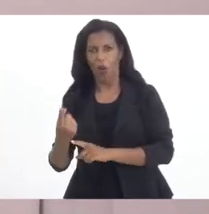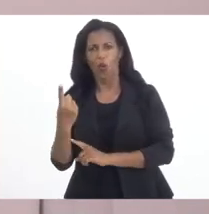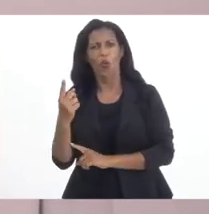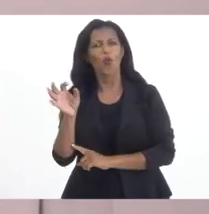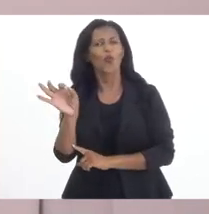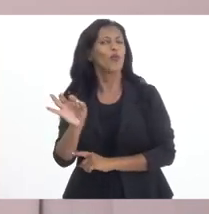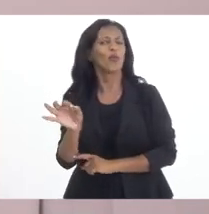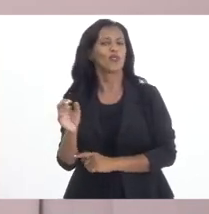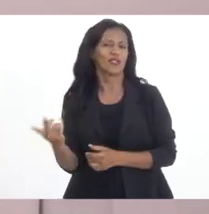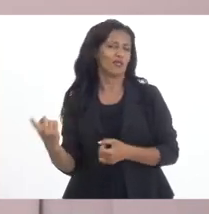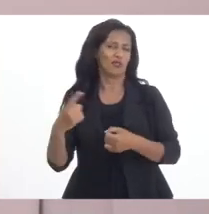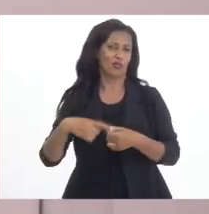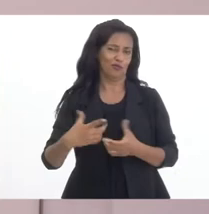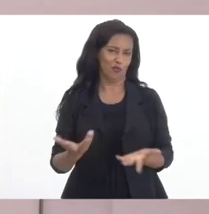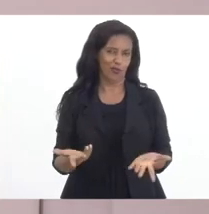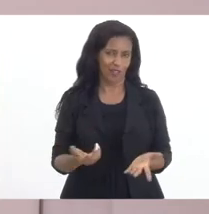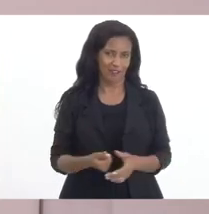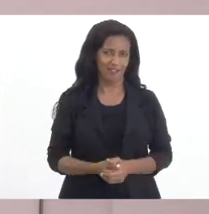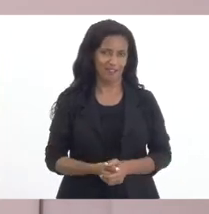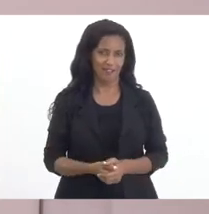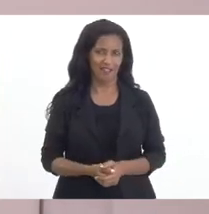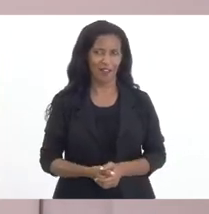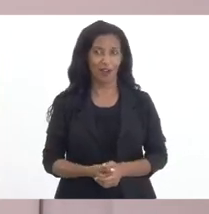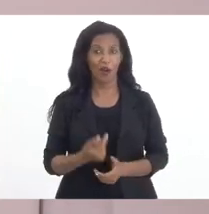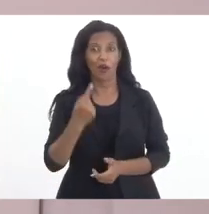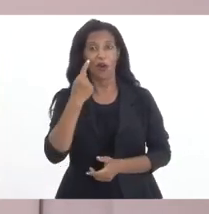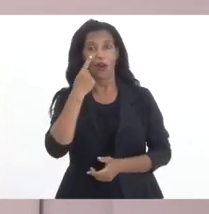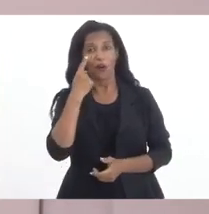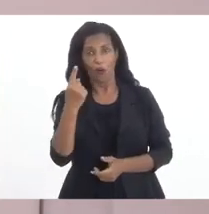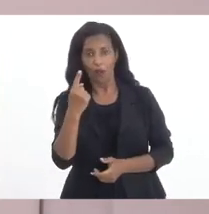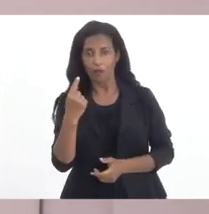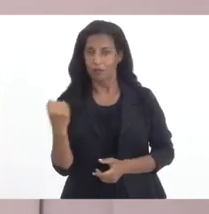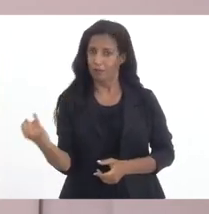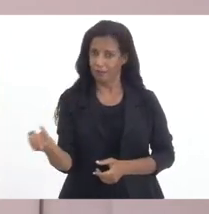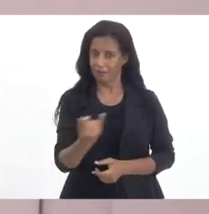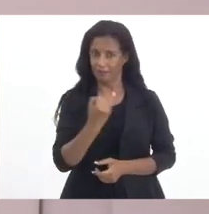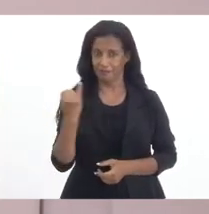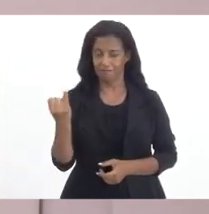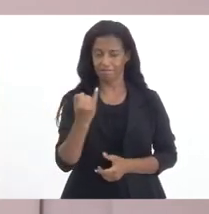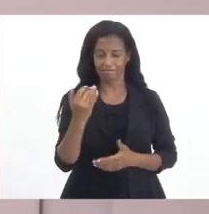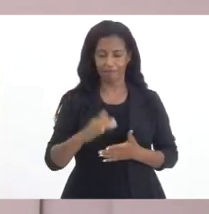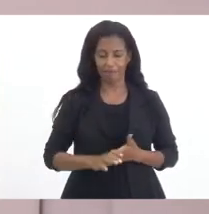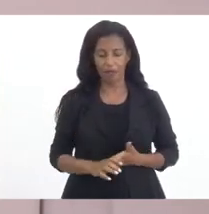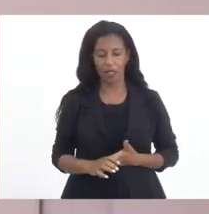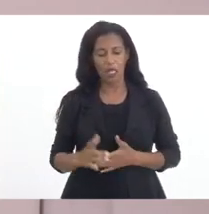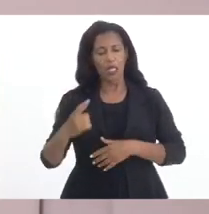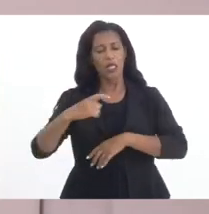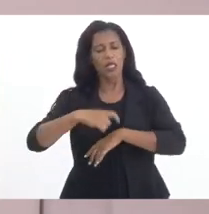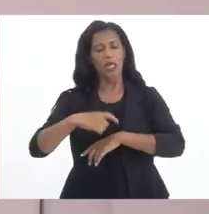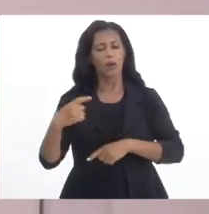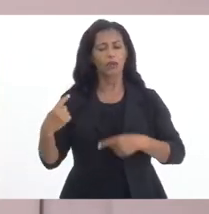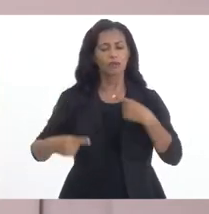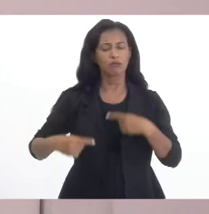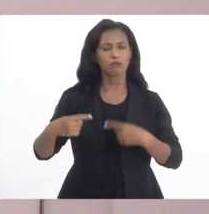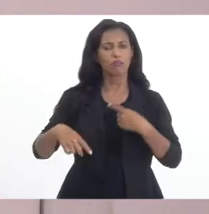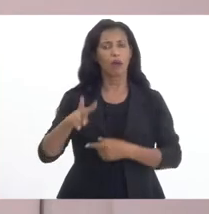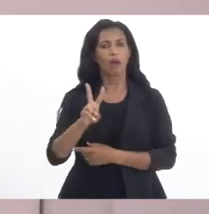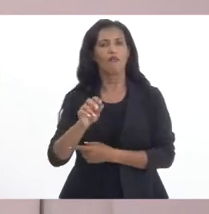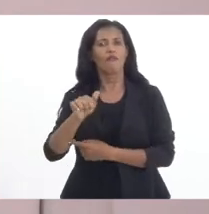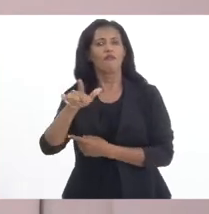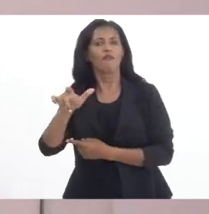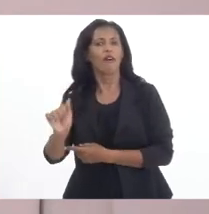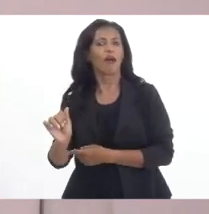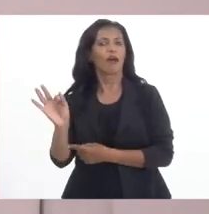1% só não voltou mais para a escola. Olha só como é que isso é importante. Mas aí, na hora de disputar a vaga na